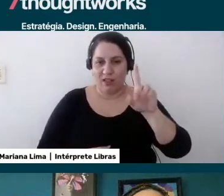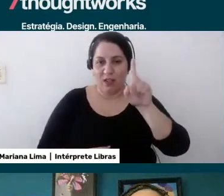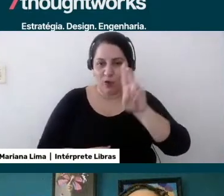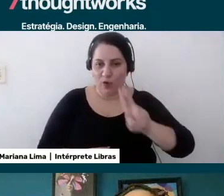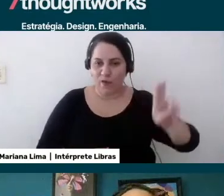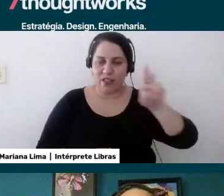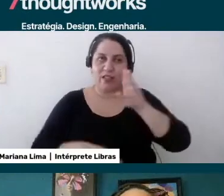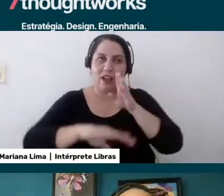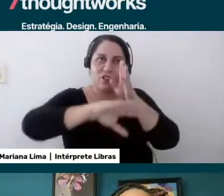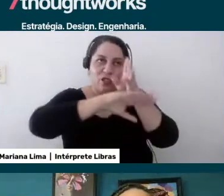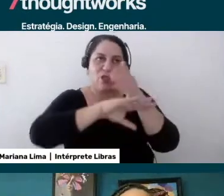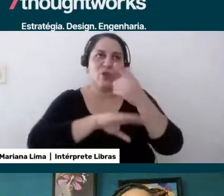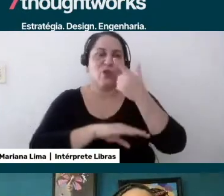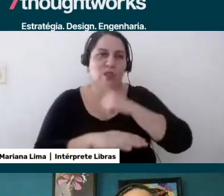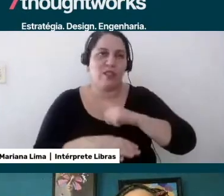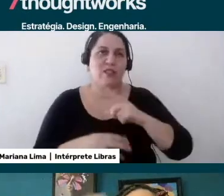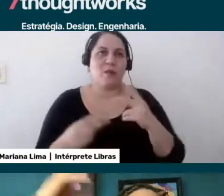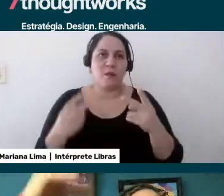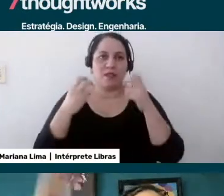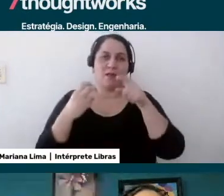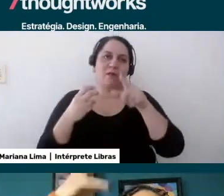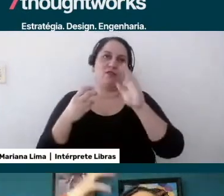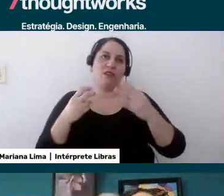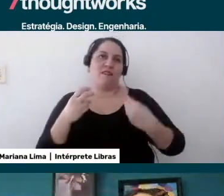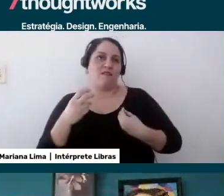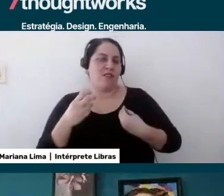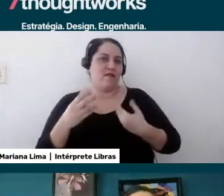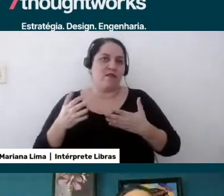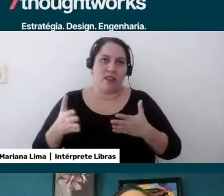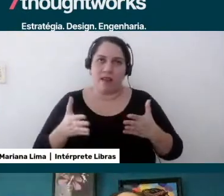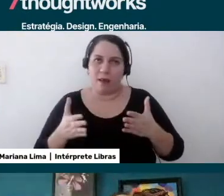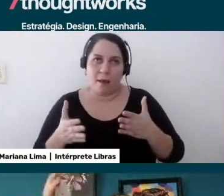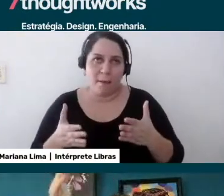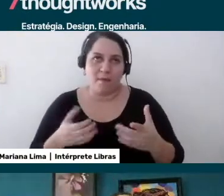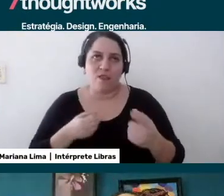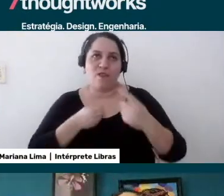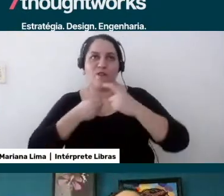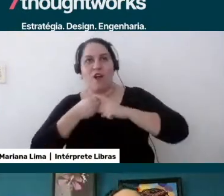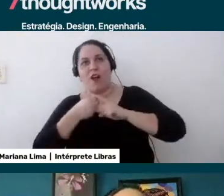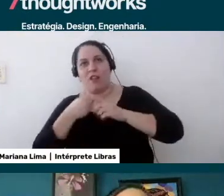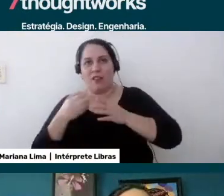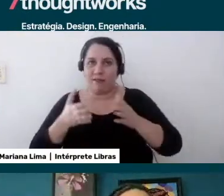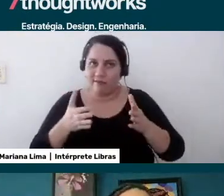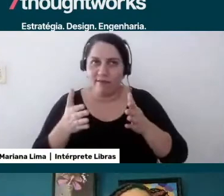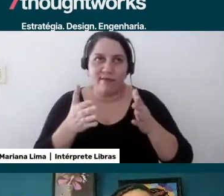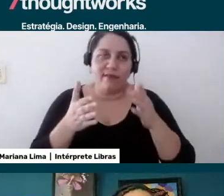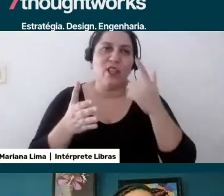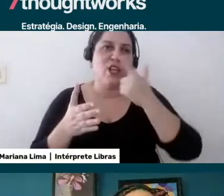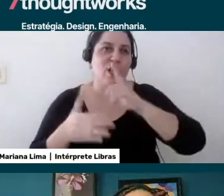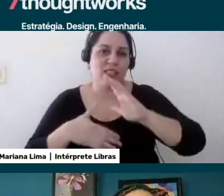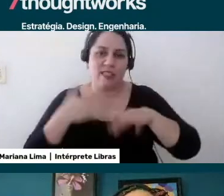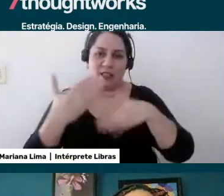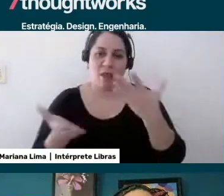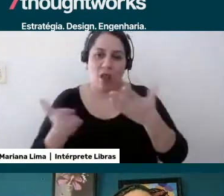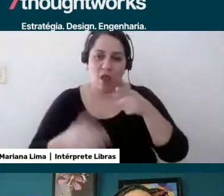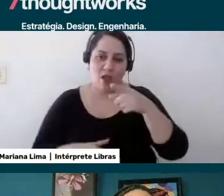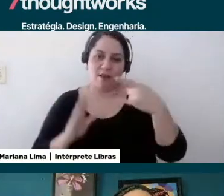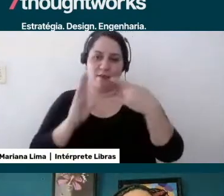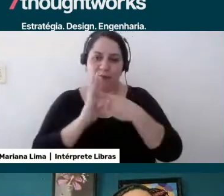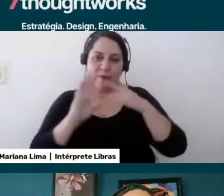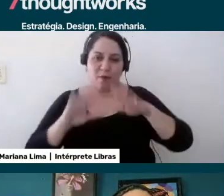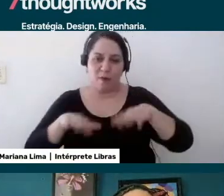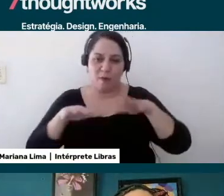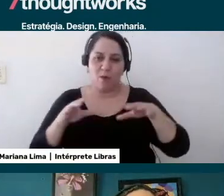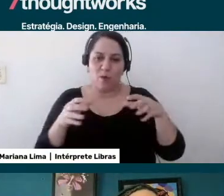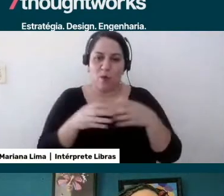exemplo desse lugar de viver é partir, voltar e repartir. E aí está com Programadores da Manhã, que